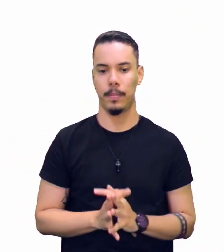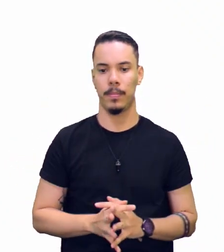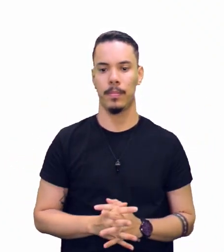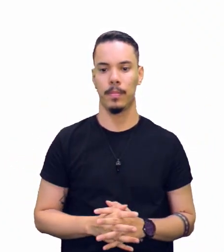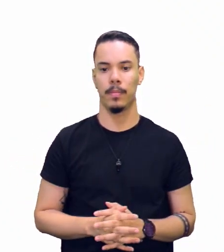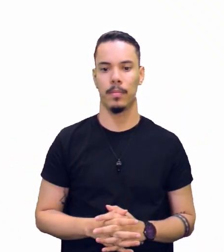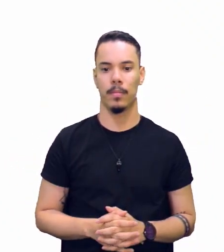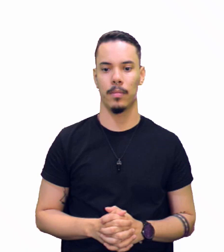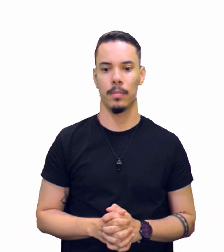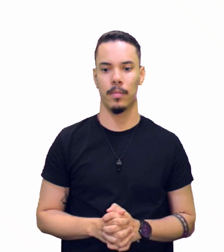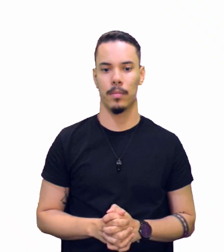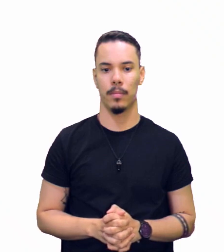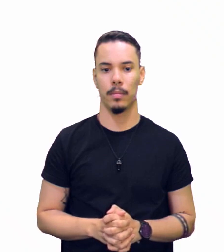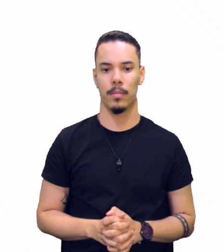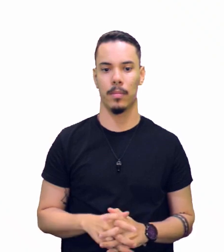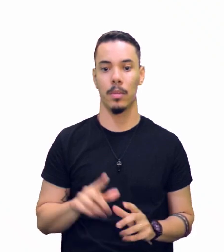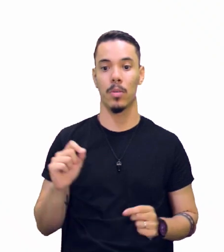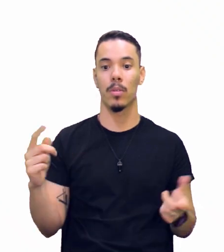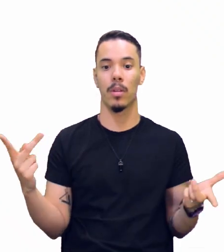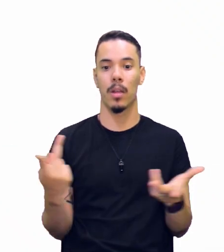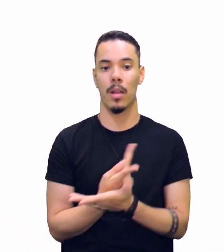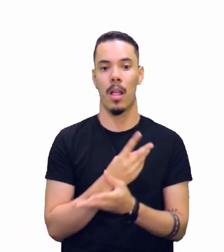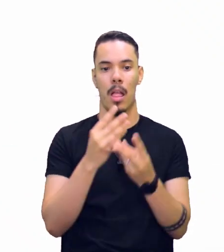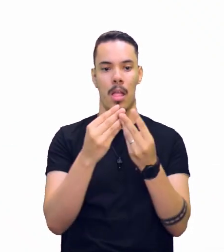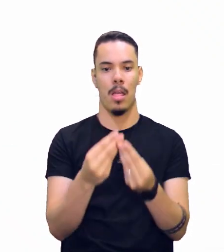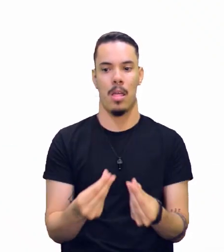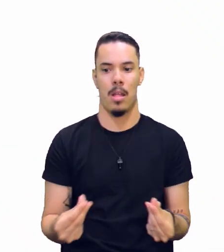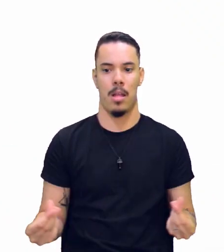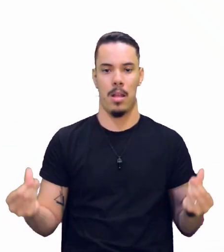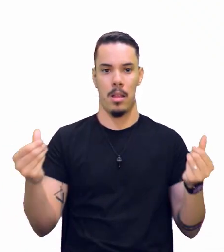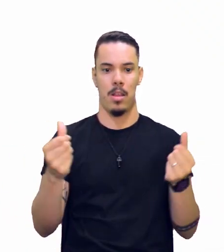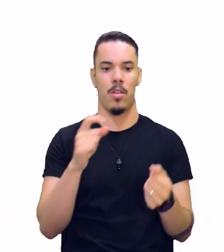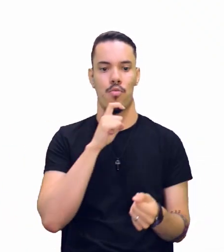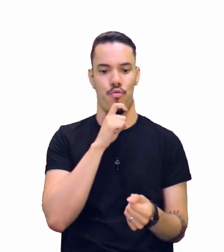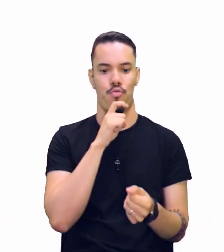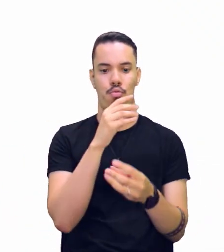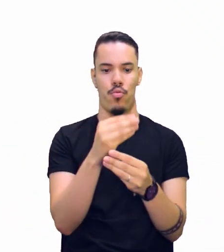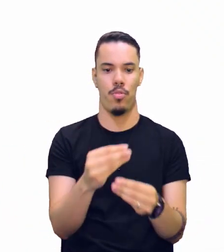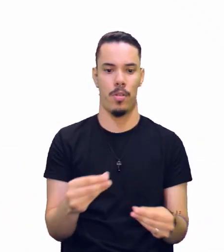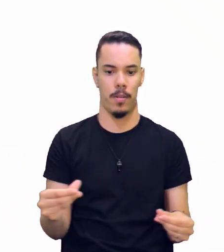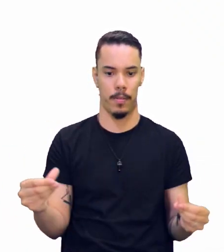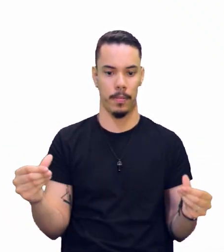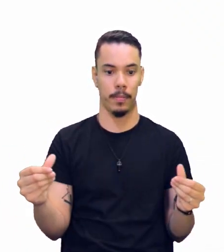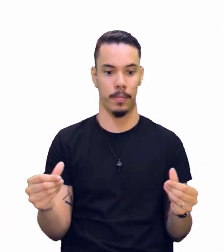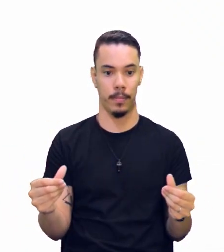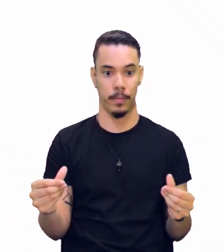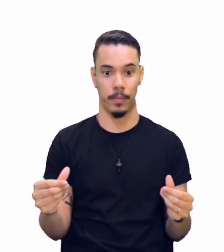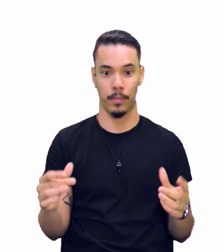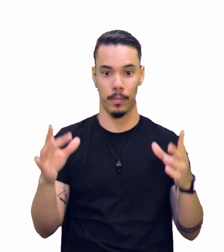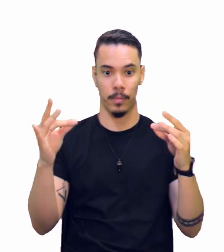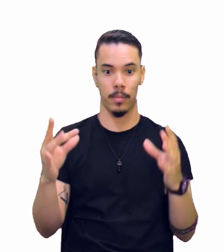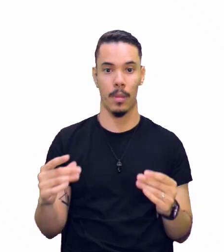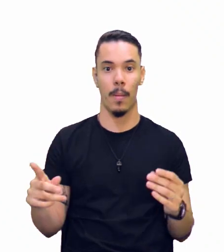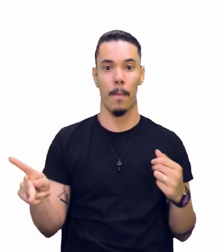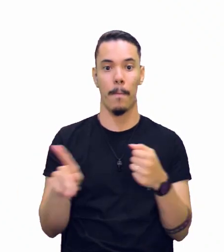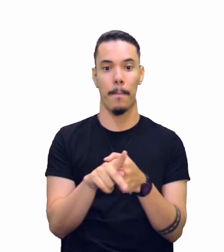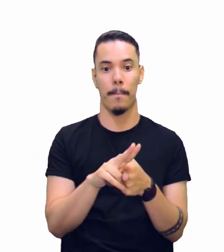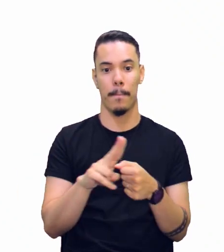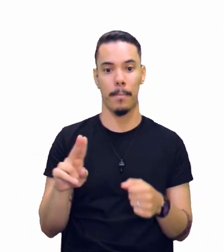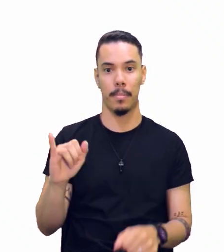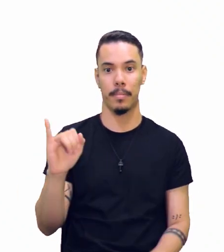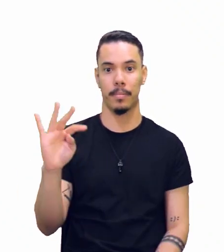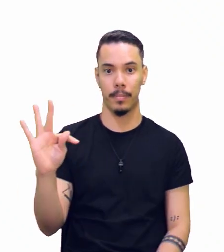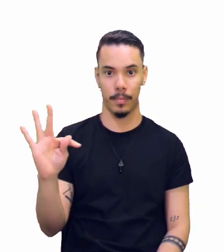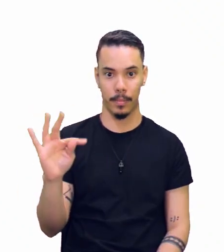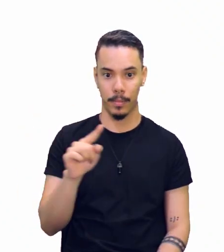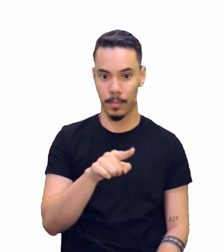que derrete? O gelo. E o gelo, detalhe, está sendo representado aqui pelo pronome pessoal it. Para